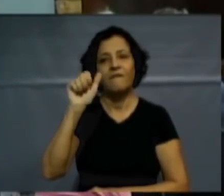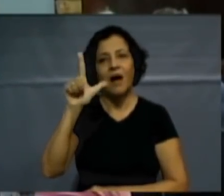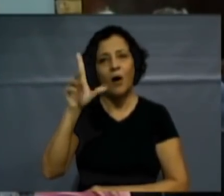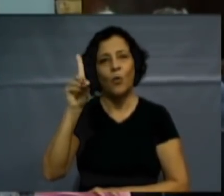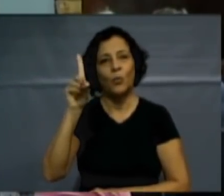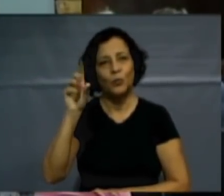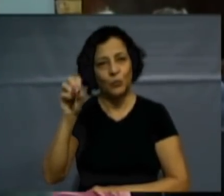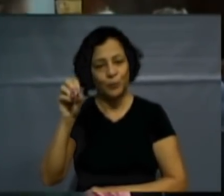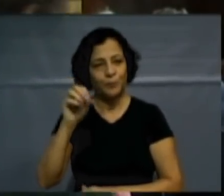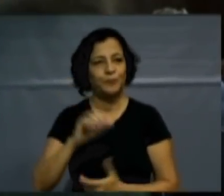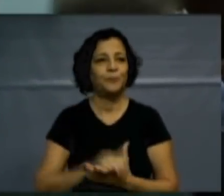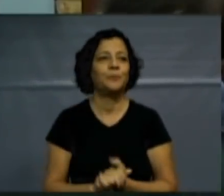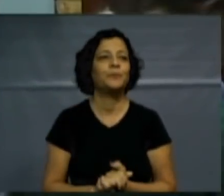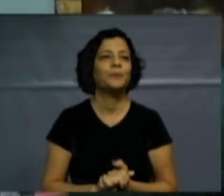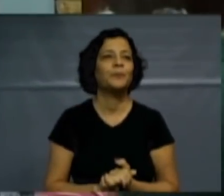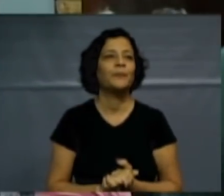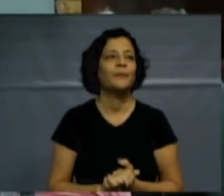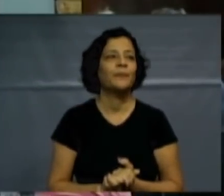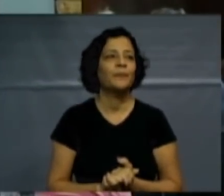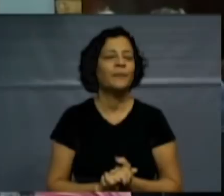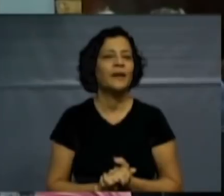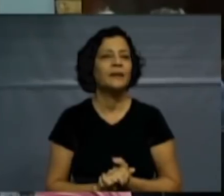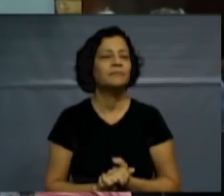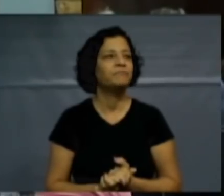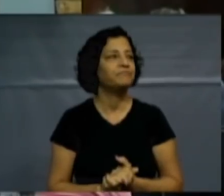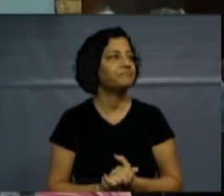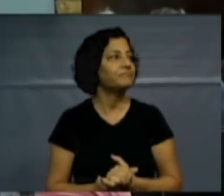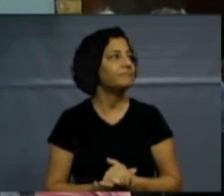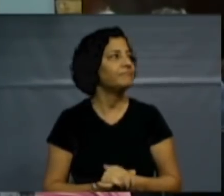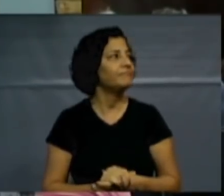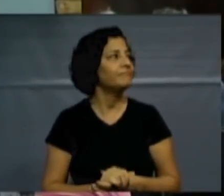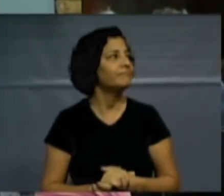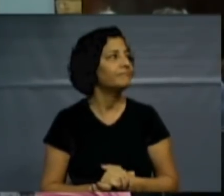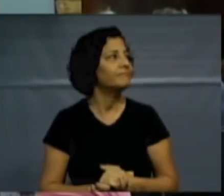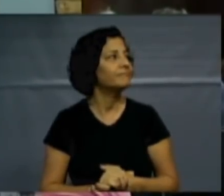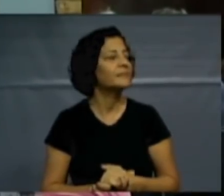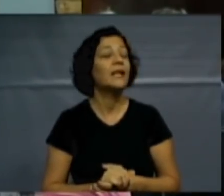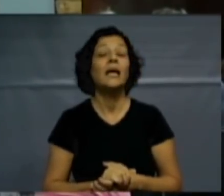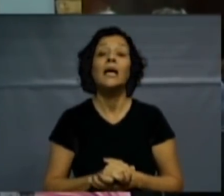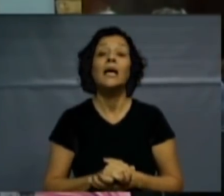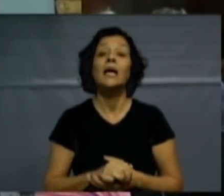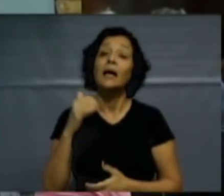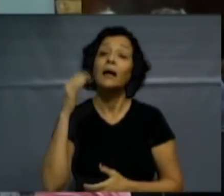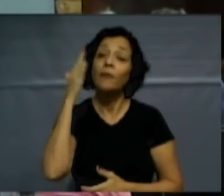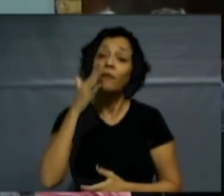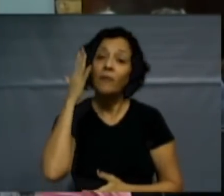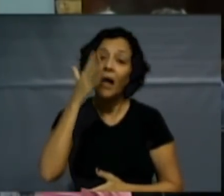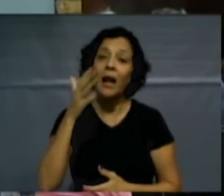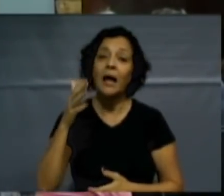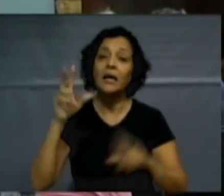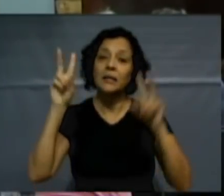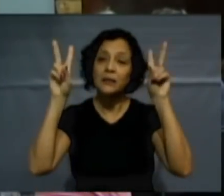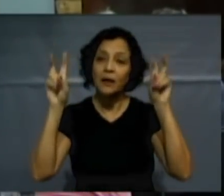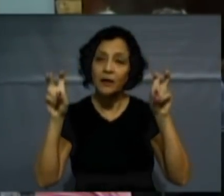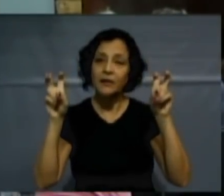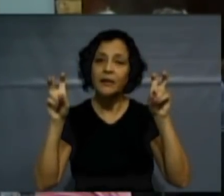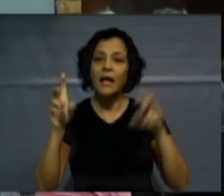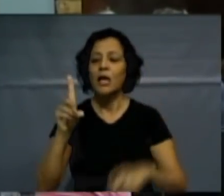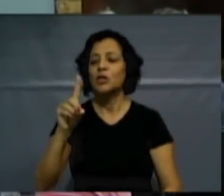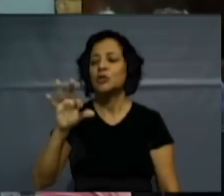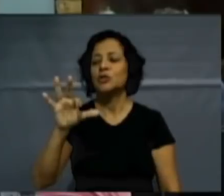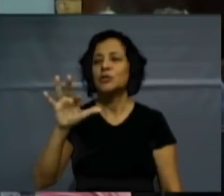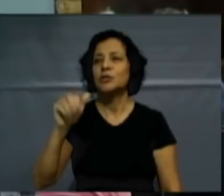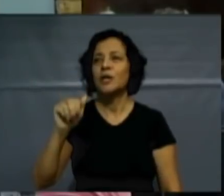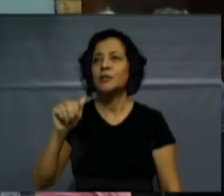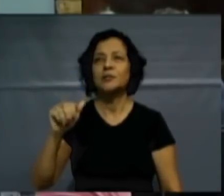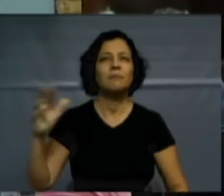do Grupo Espírita Fraternidade de São Pedro da Aldeia, e ele vai falar sobre dias gloriosos.